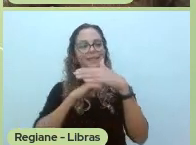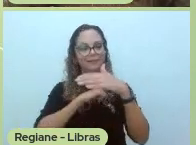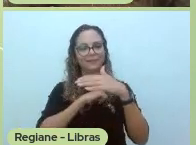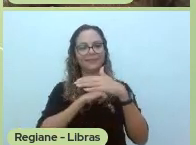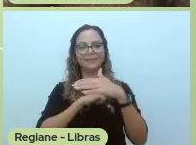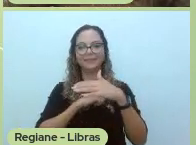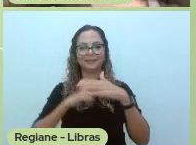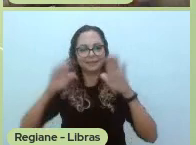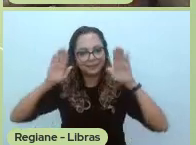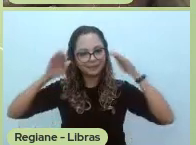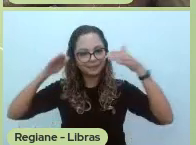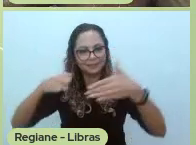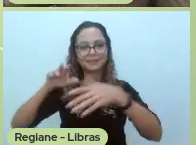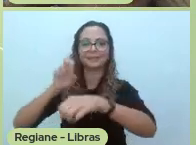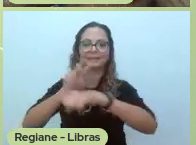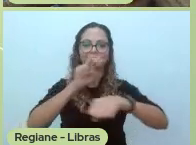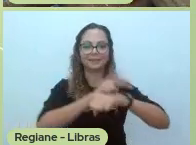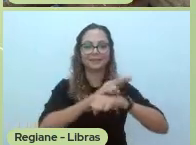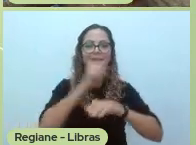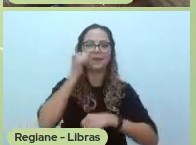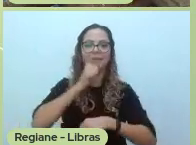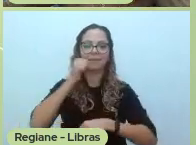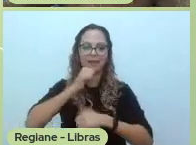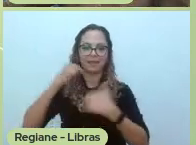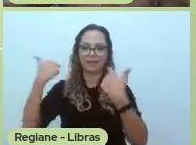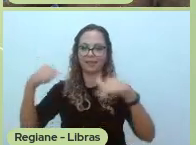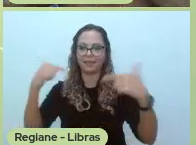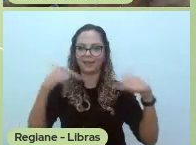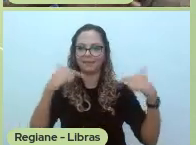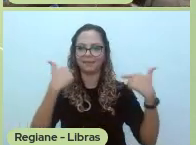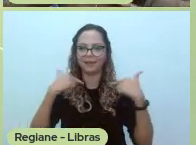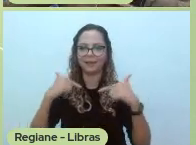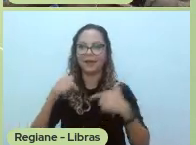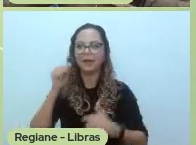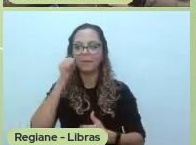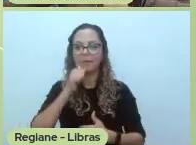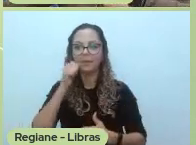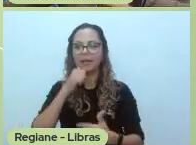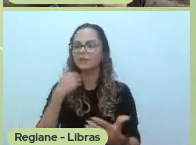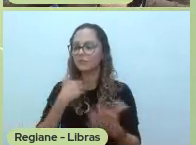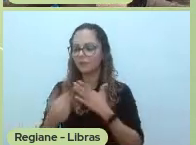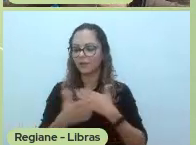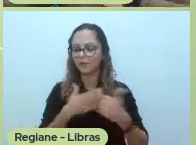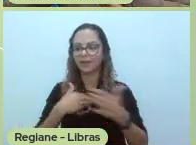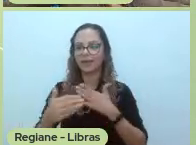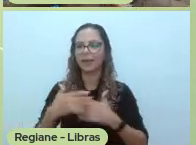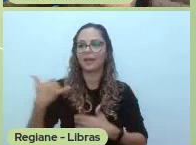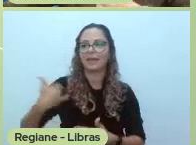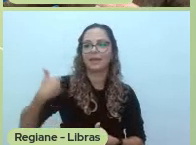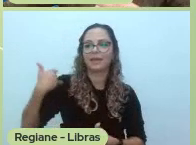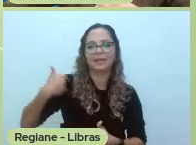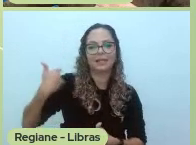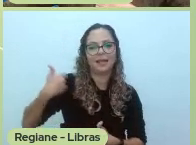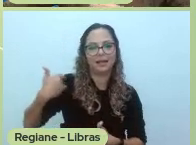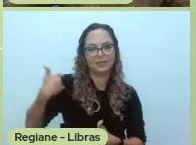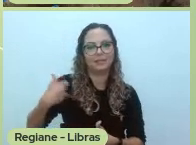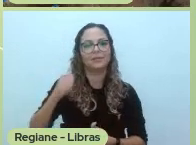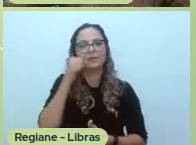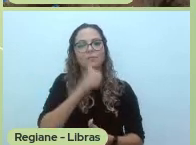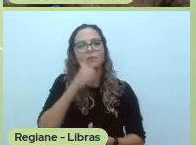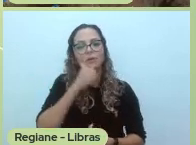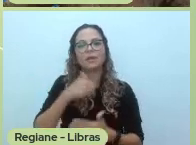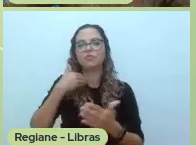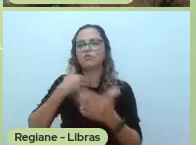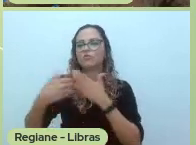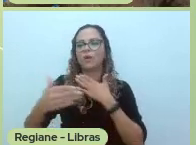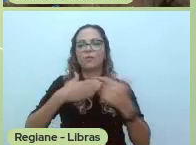contratação de mulheres. A coisa importante, mulher de qualquer idade, com qualquer formação. É claro